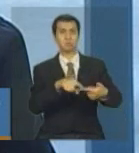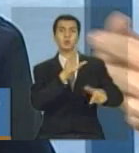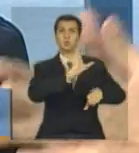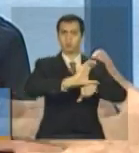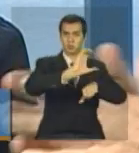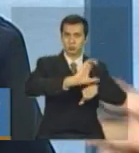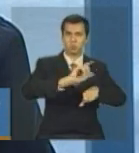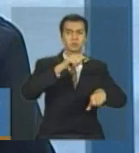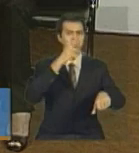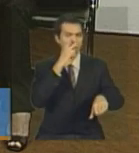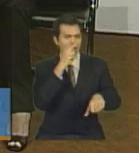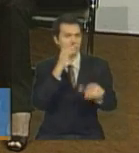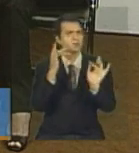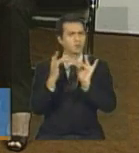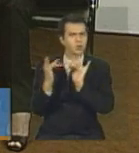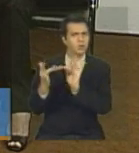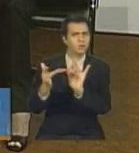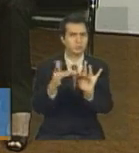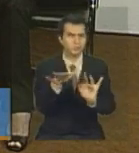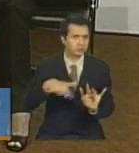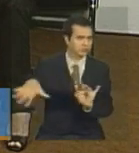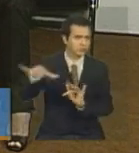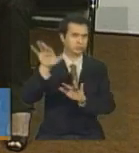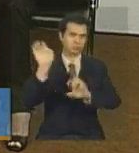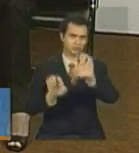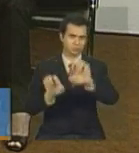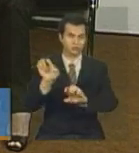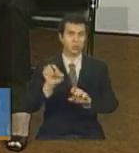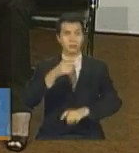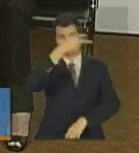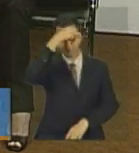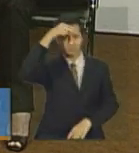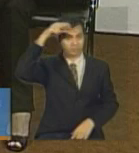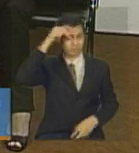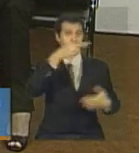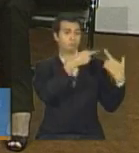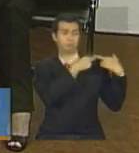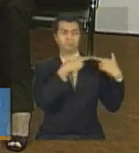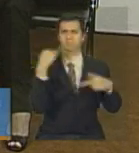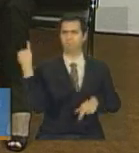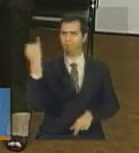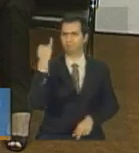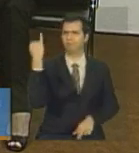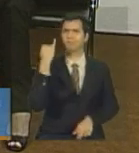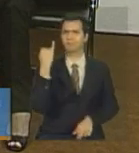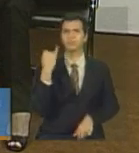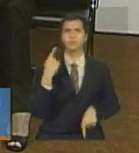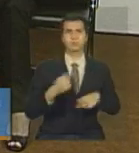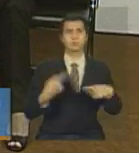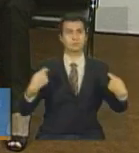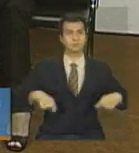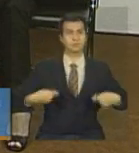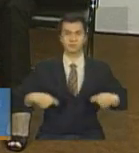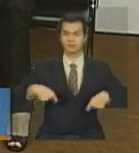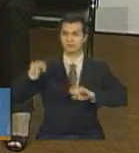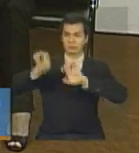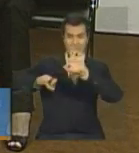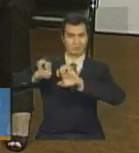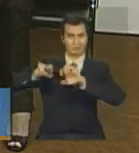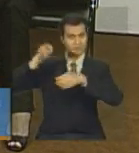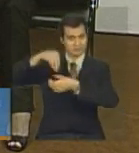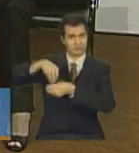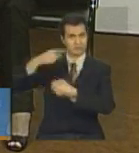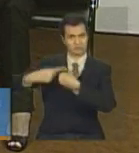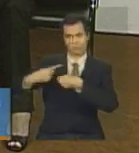dialogam com a necessidade concreta do empresariado. A prefeitura tem um papel fundamental nisso, inclusive de mobilizar o empresariado da cidade para conhecer